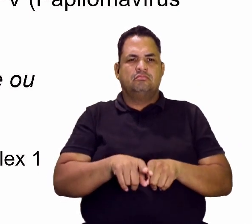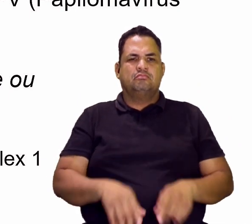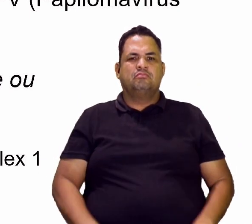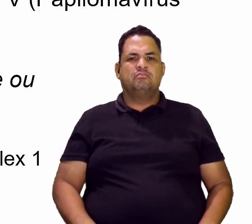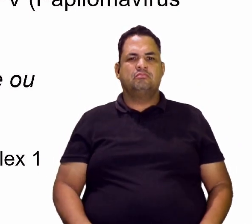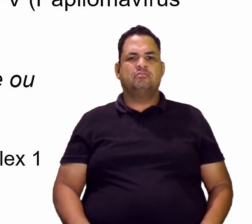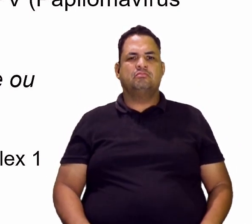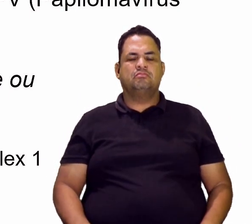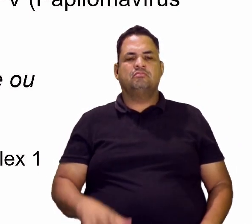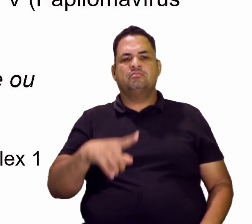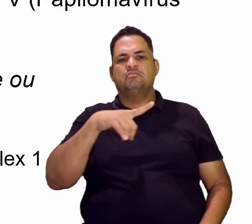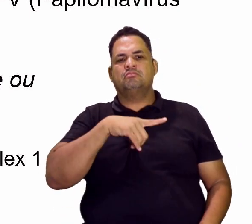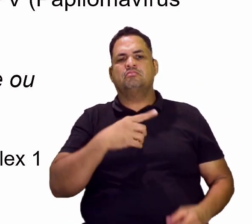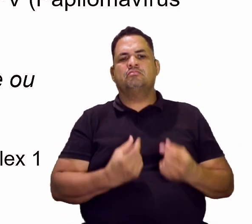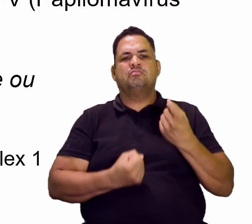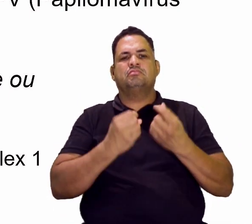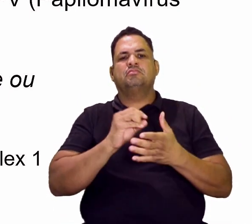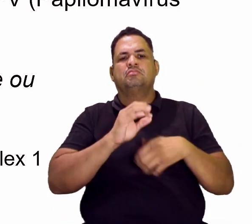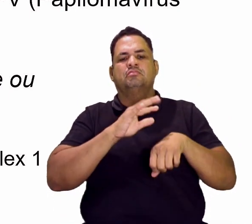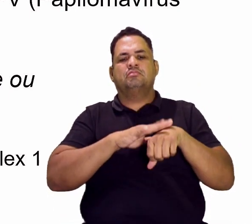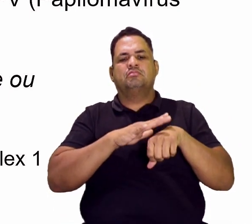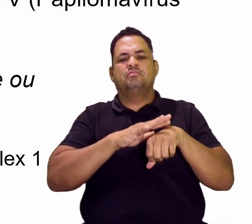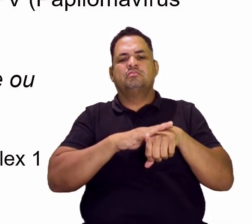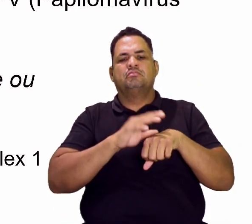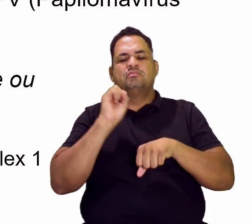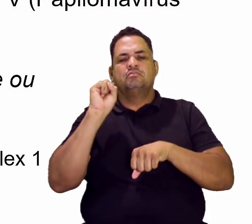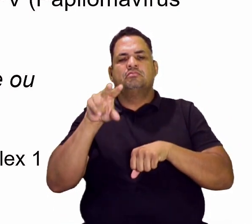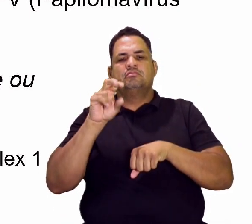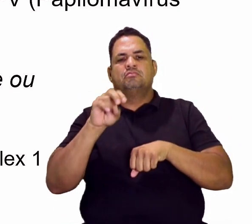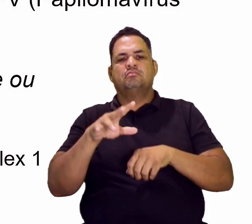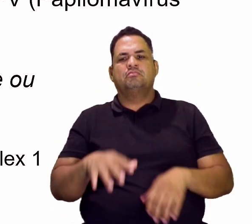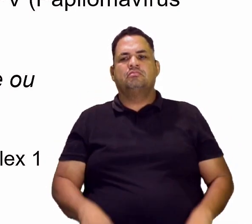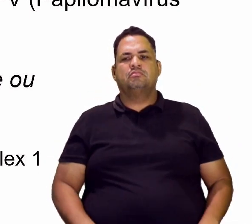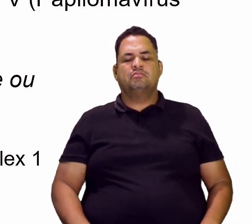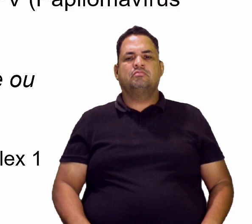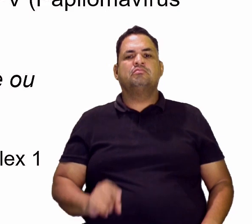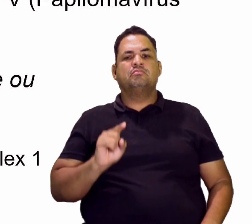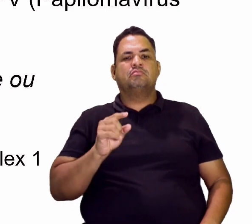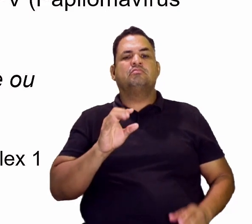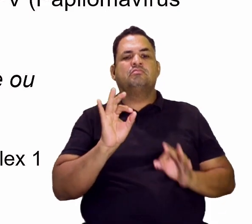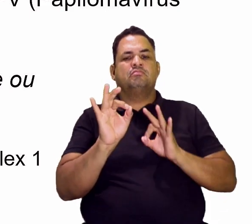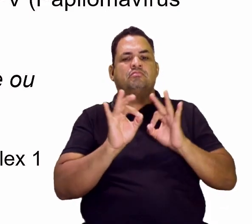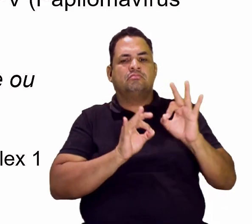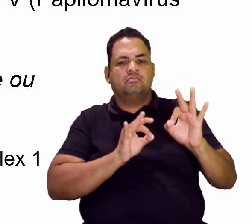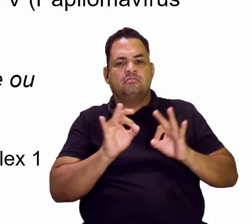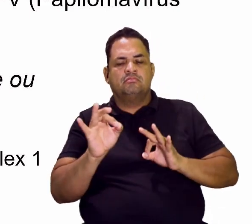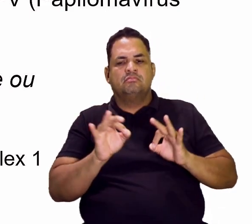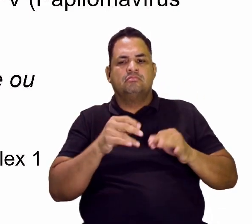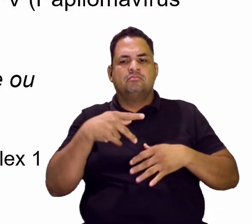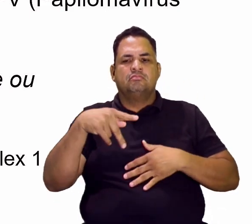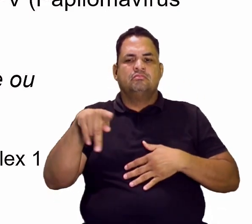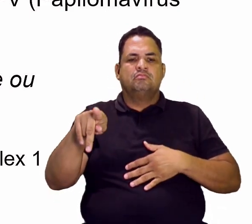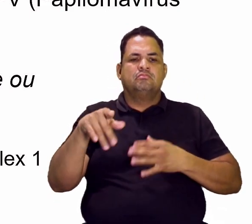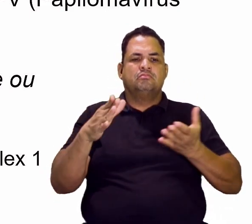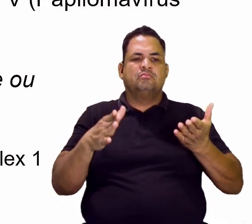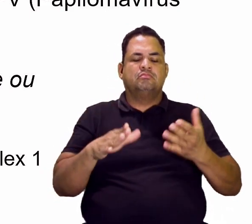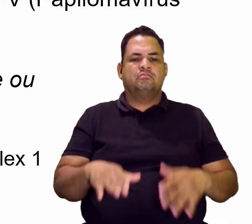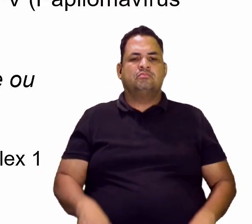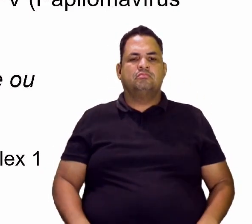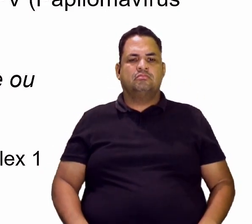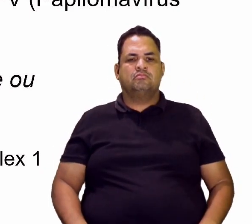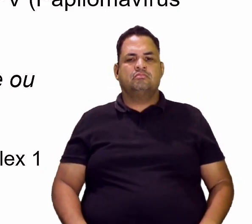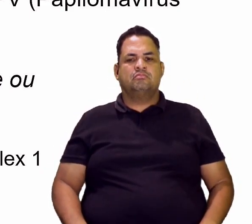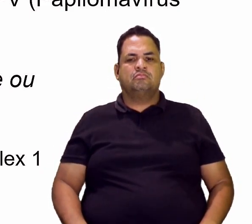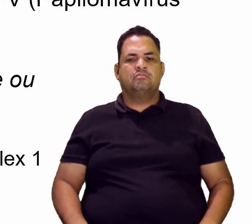Aí nós vamos ter algumas doenças virais, então preste atenção, você que está aí se preparando para